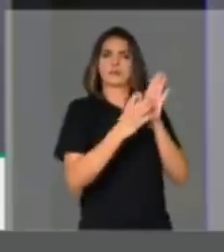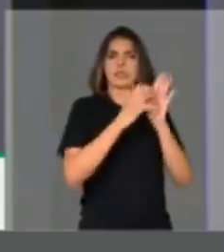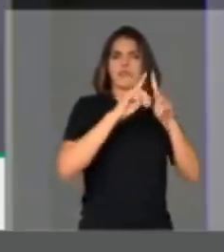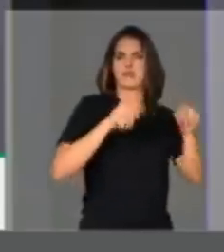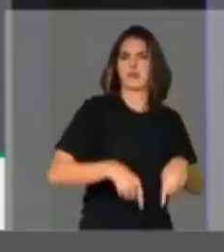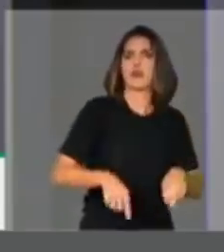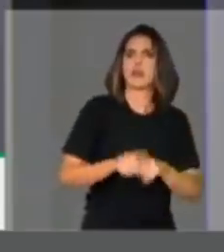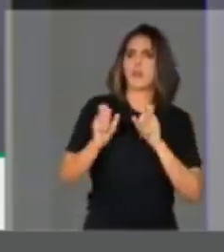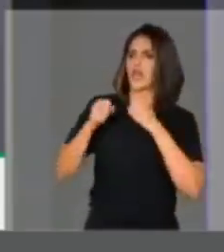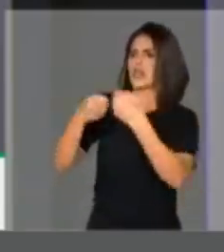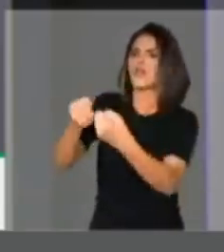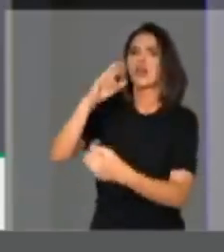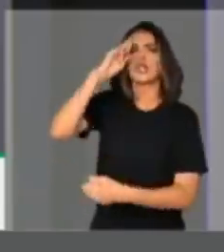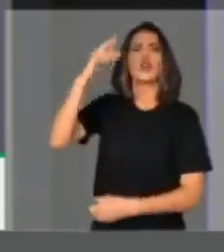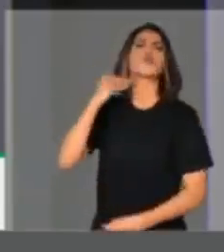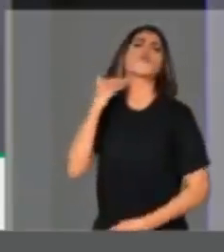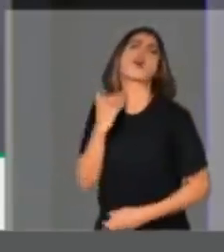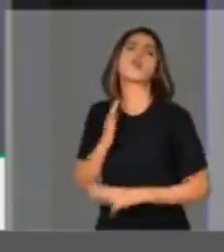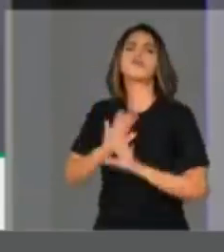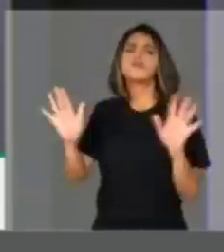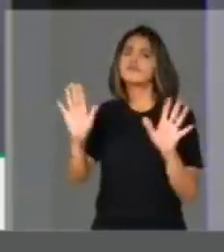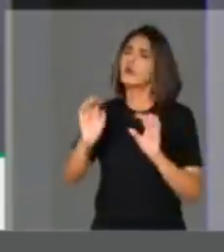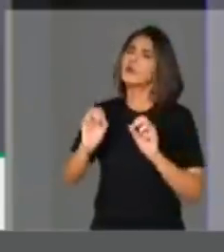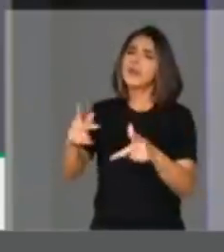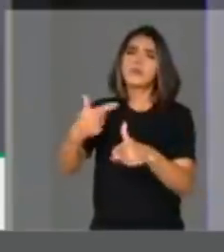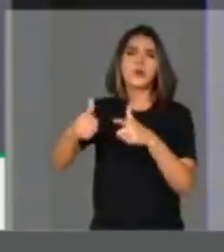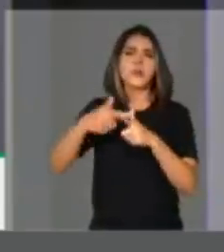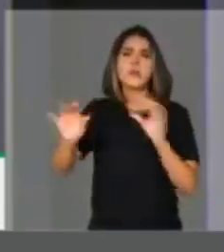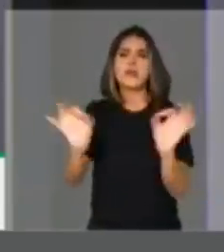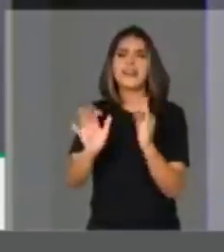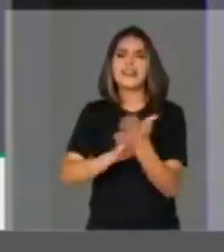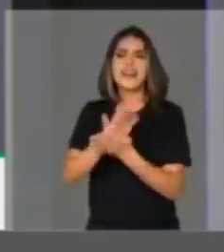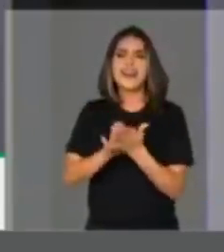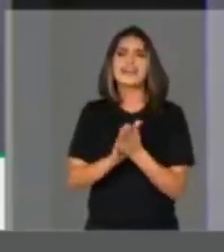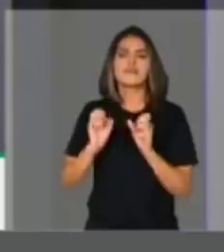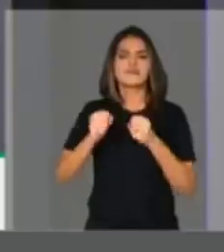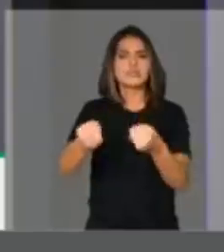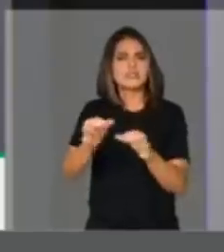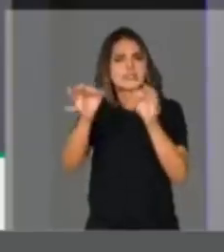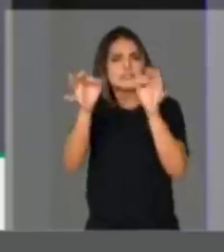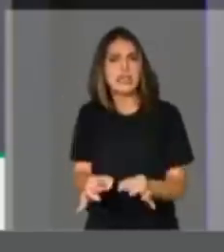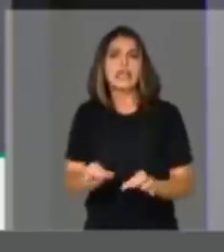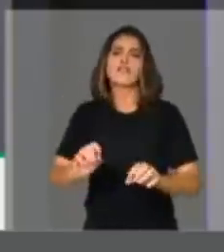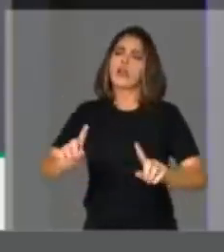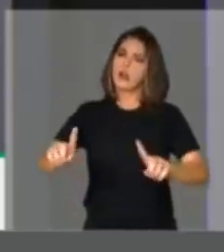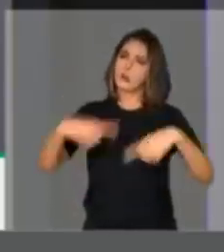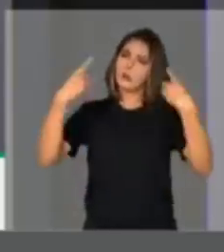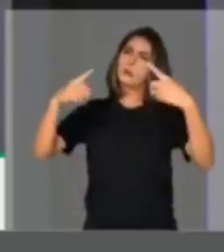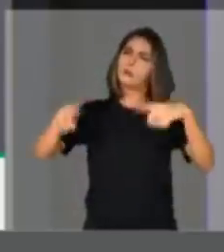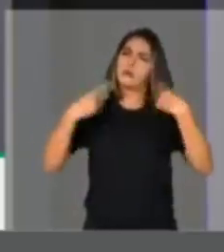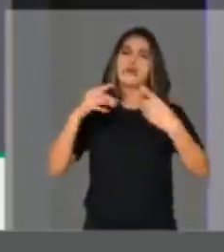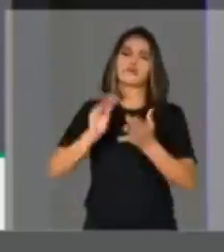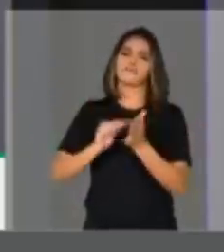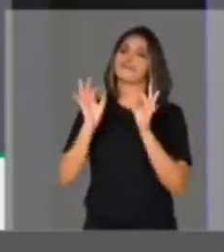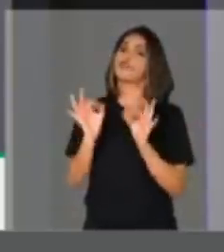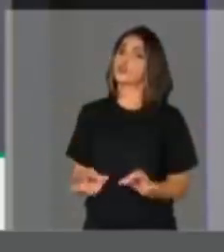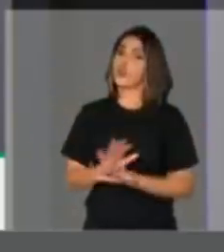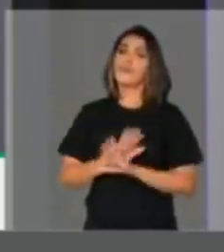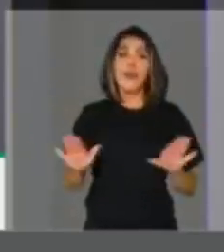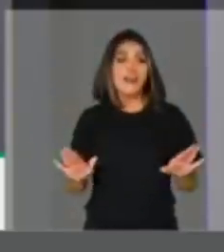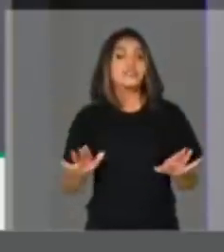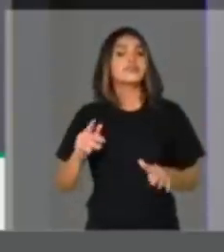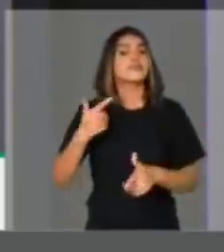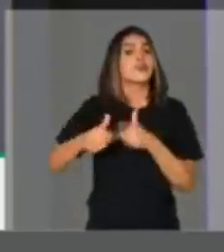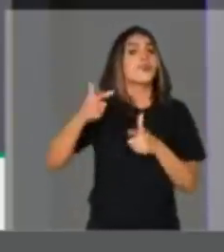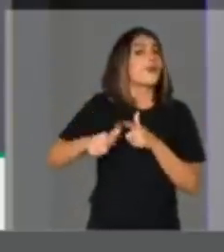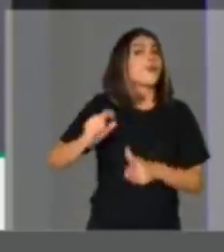os defensores dos grandes bancos ou dos grandes capitalistas. A gente não tem problema nenhum em defender o que é certo e sofrer críticas injustas em razão disso. O